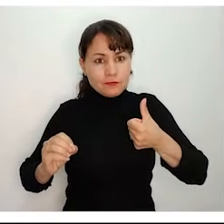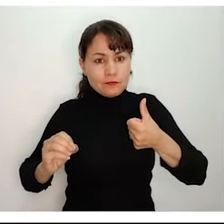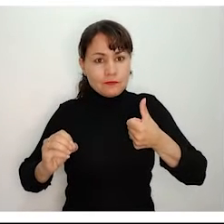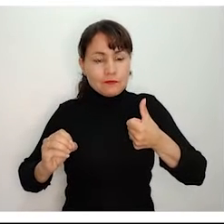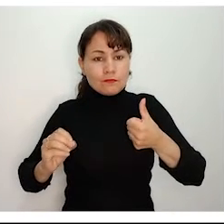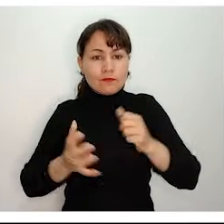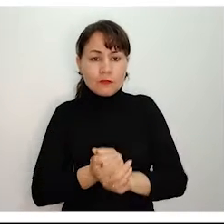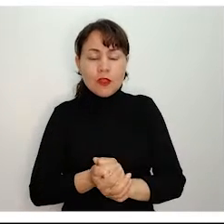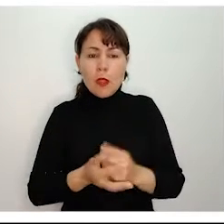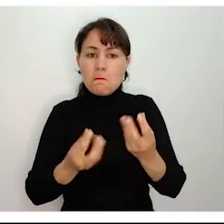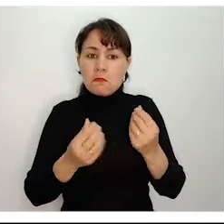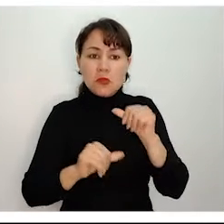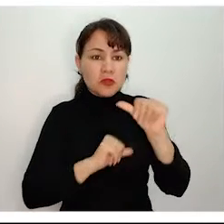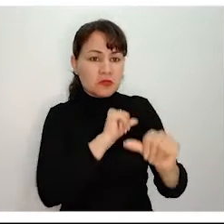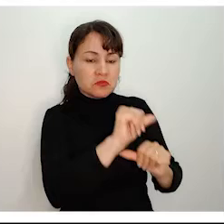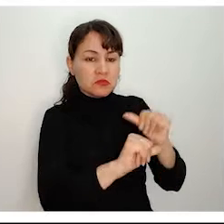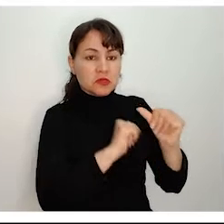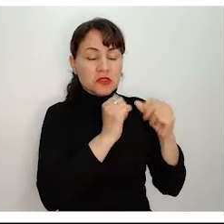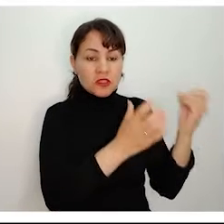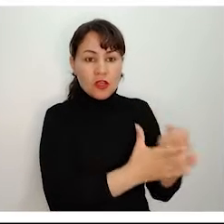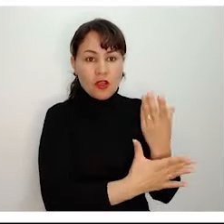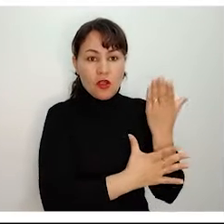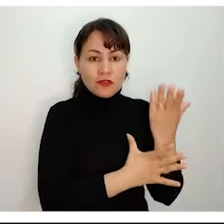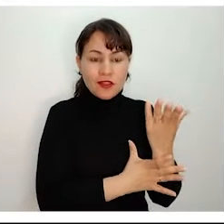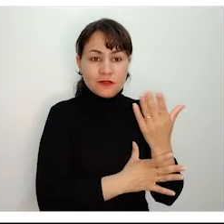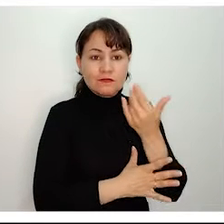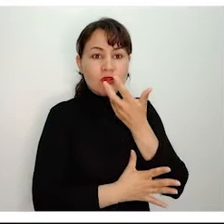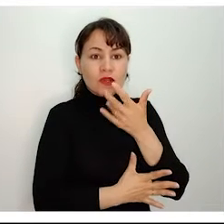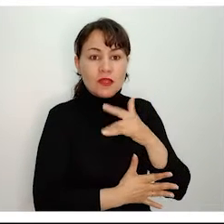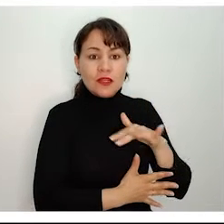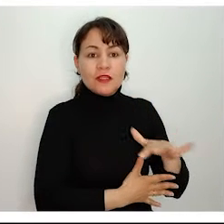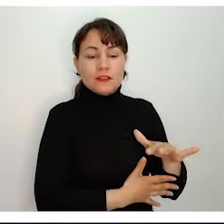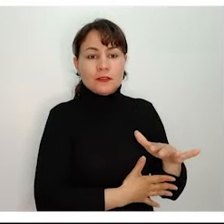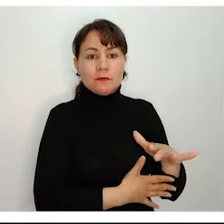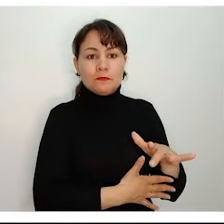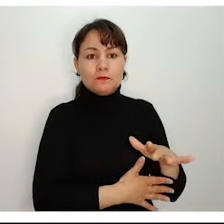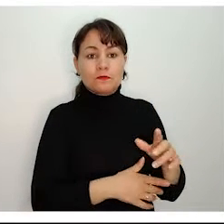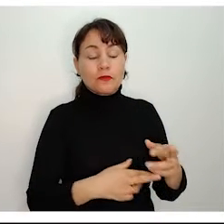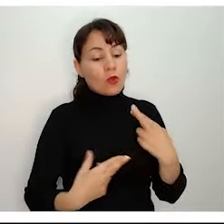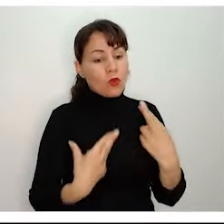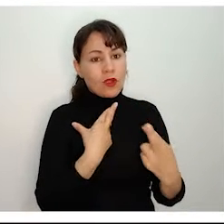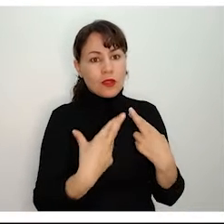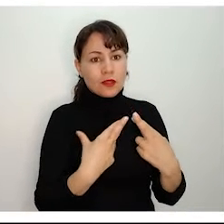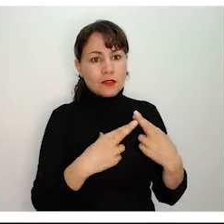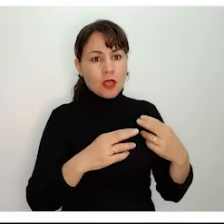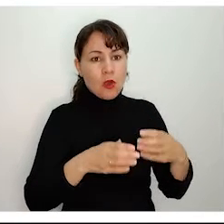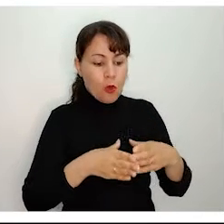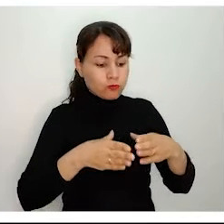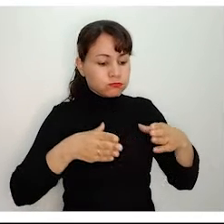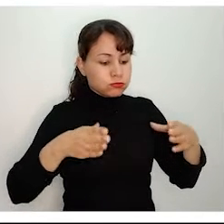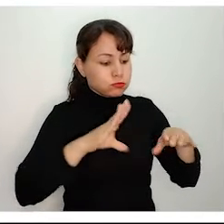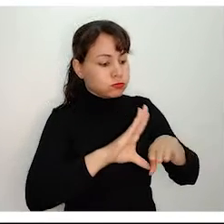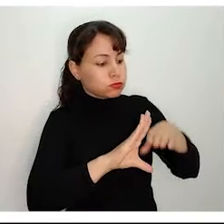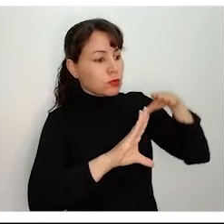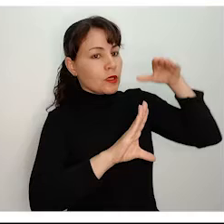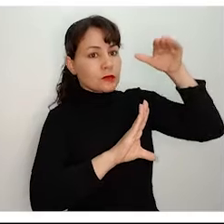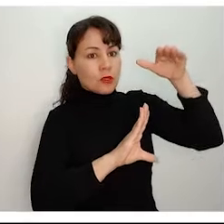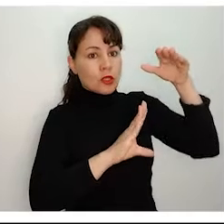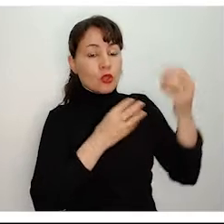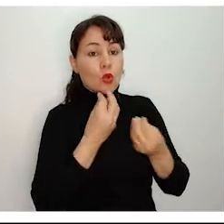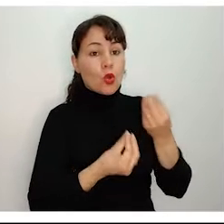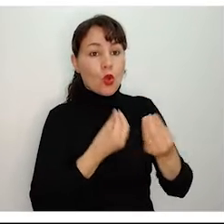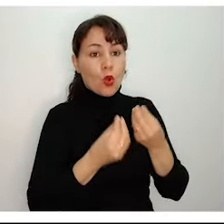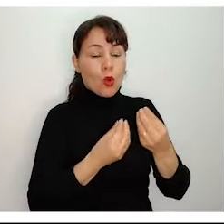anos. Nessa faixa de tempo, muitas mudanças vão acontecer com a criança, tanto com relação ao